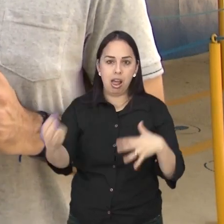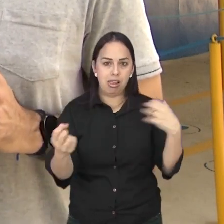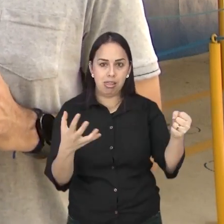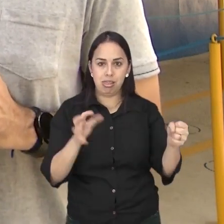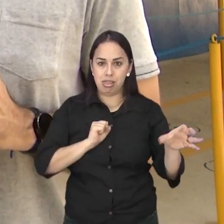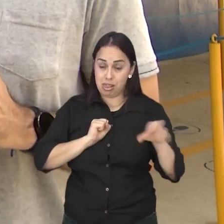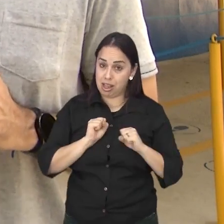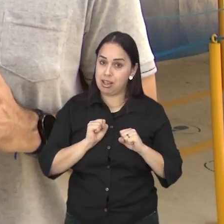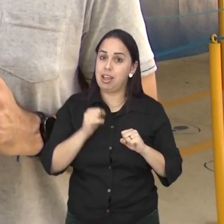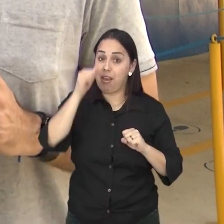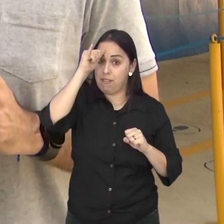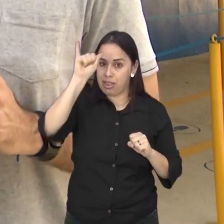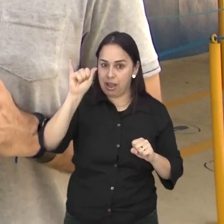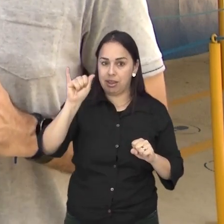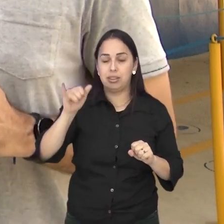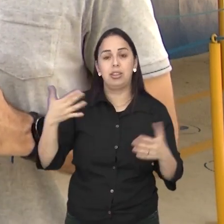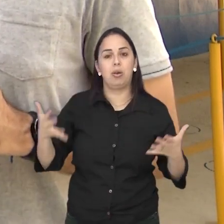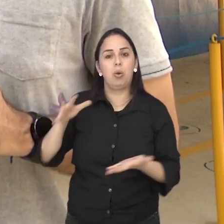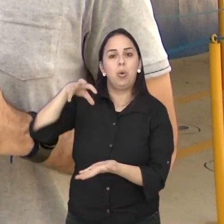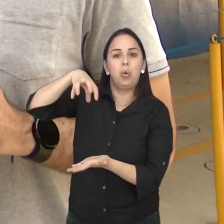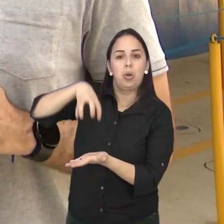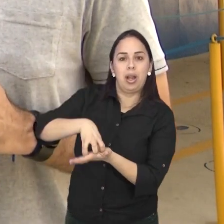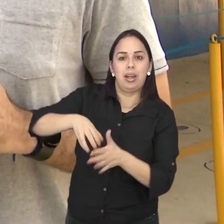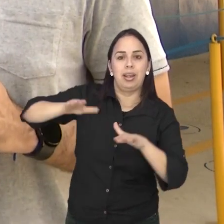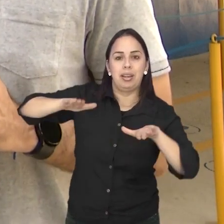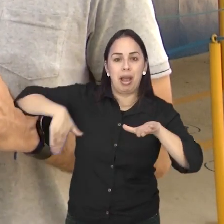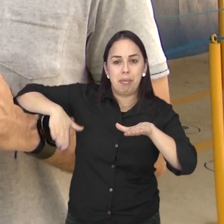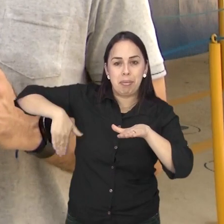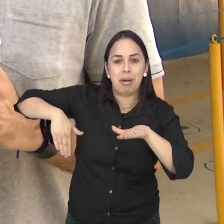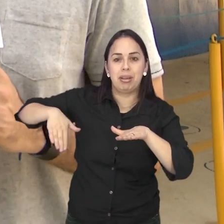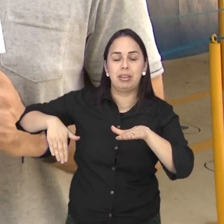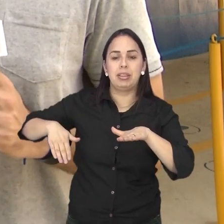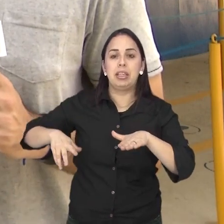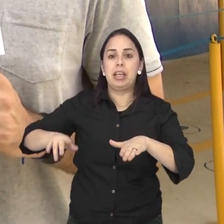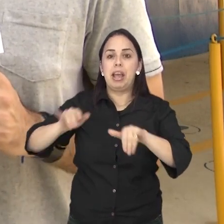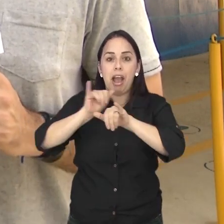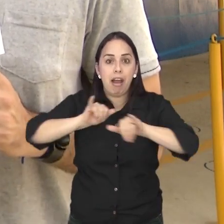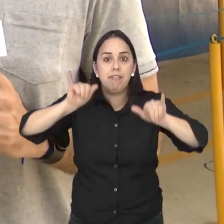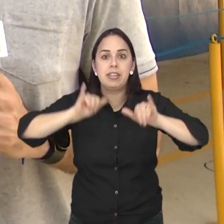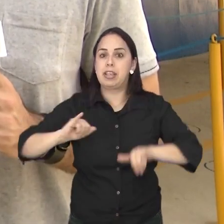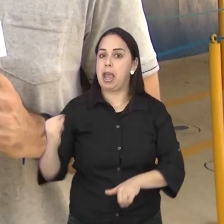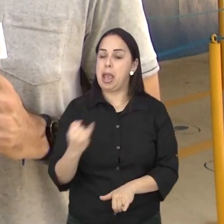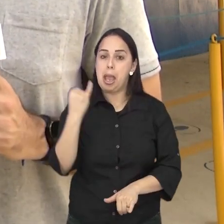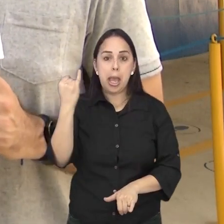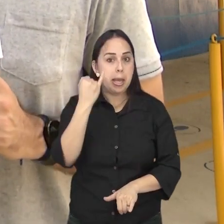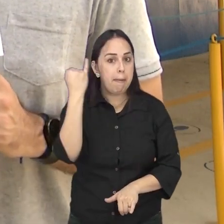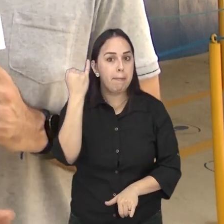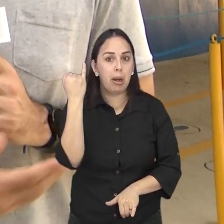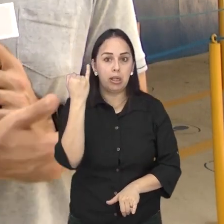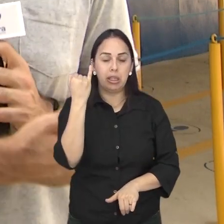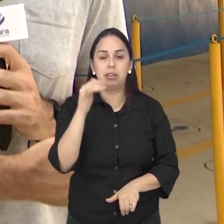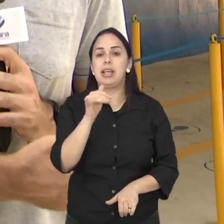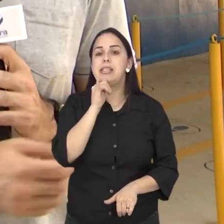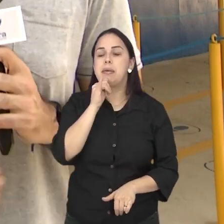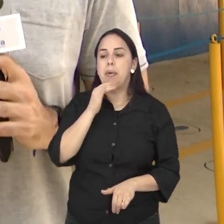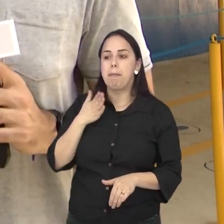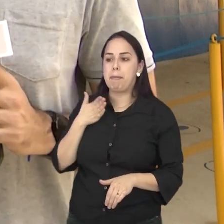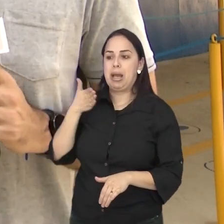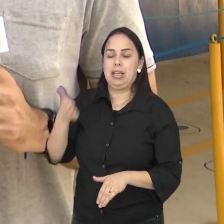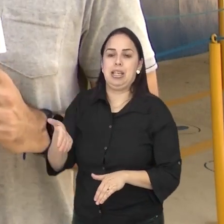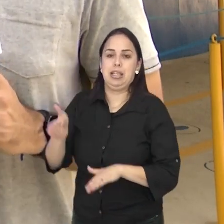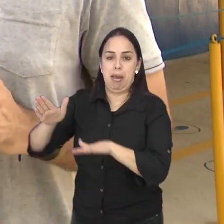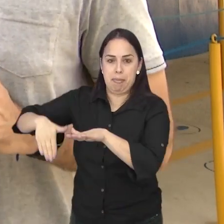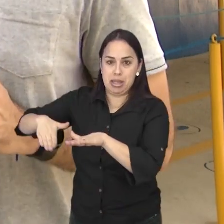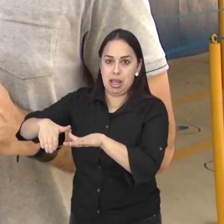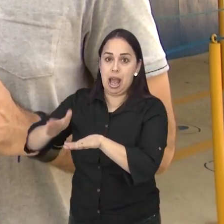contágio de micose nesta época do ano, este clube de São José reforça a importância da triagem. Para acessar as piscinas, por